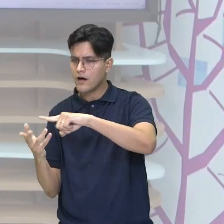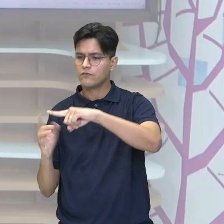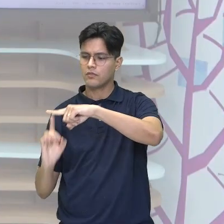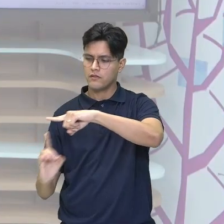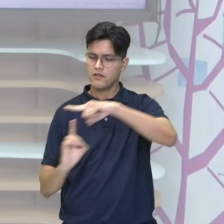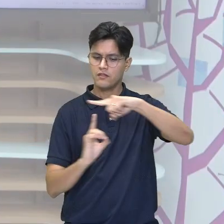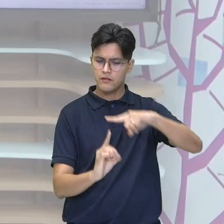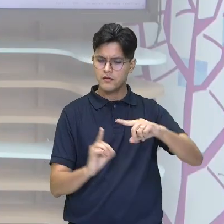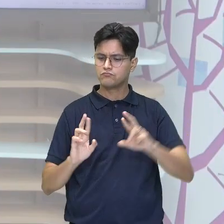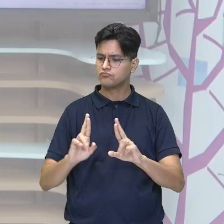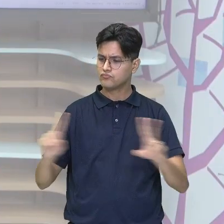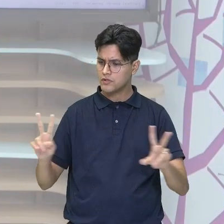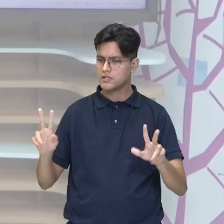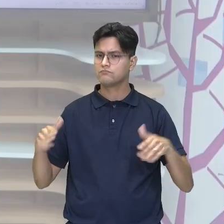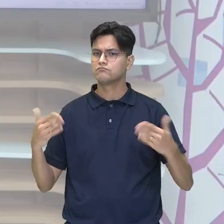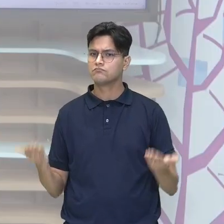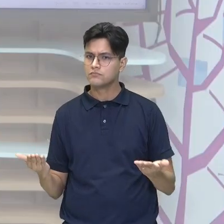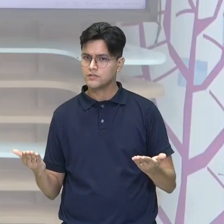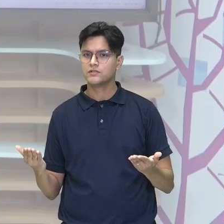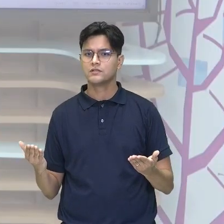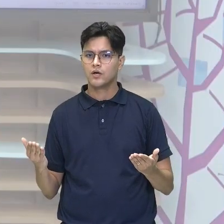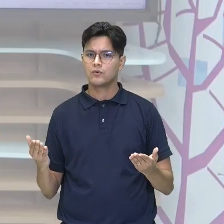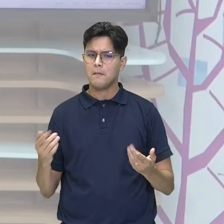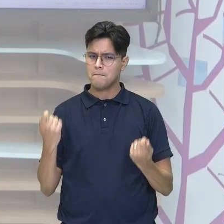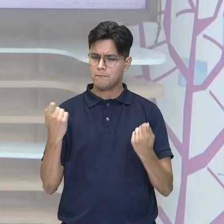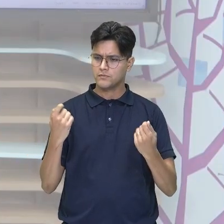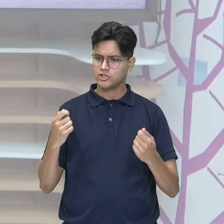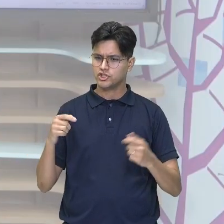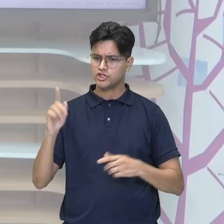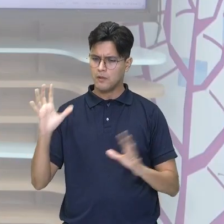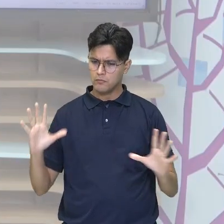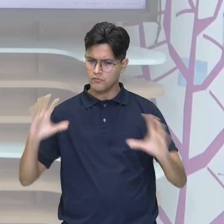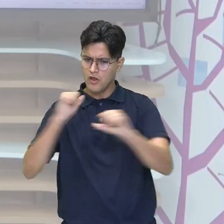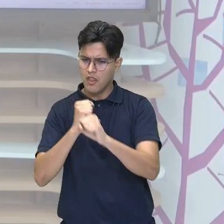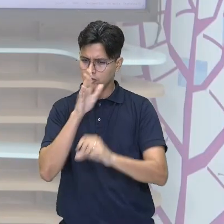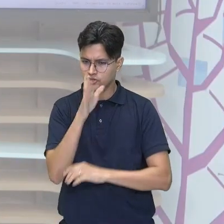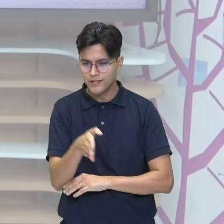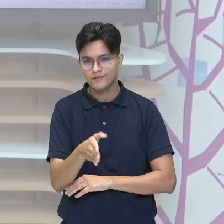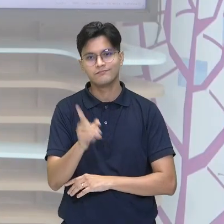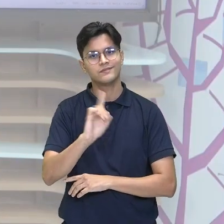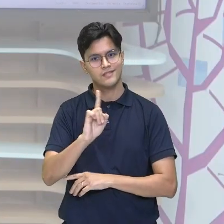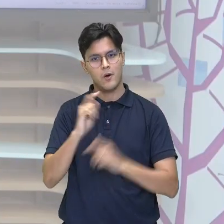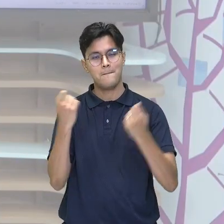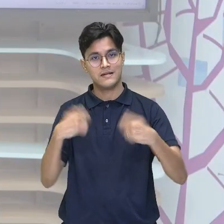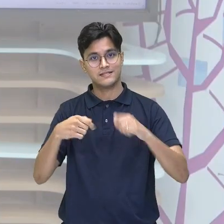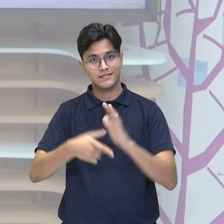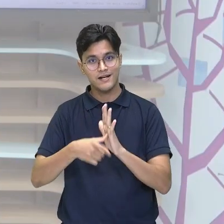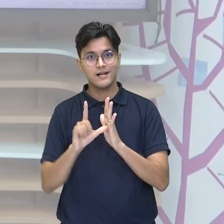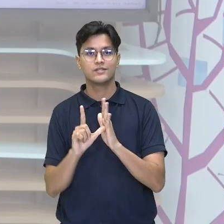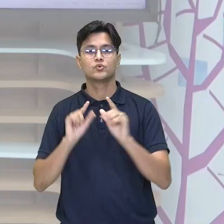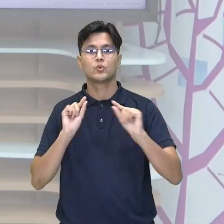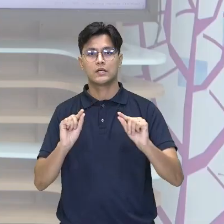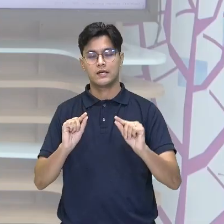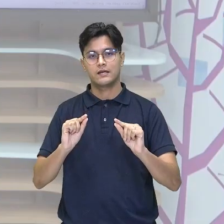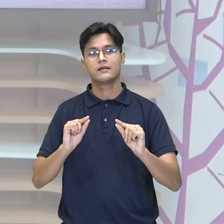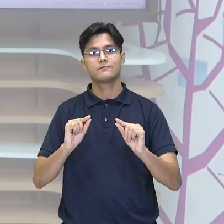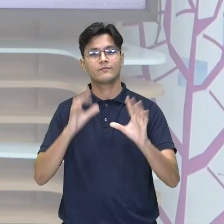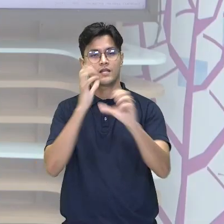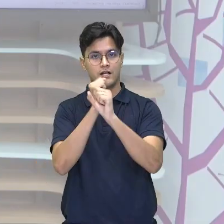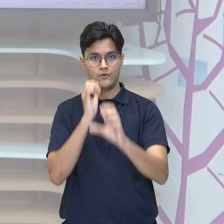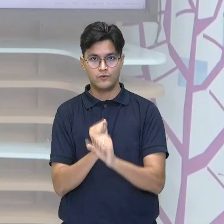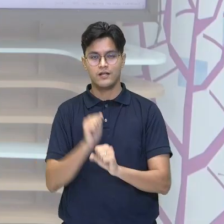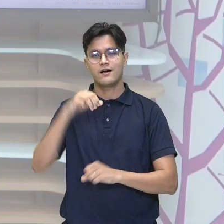diferentes, você não pode fazer essa adição logo, nem subtração, né? O que, que a gente tem que fazer? A gente tem que encontrar